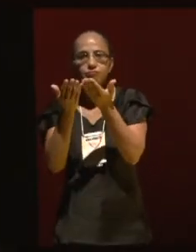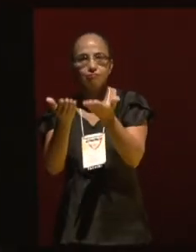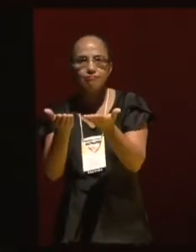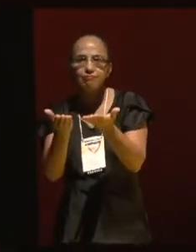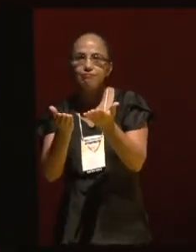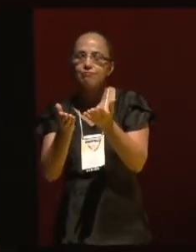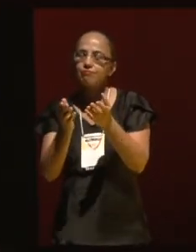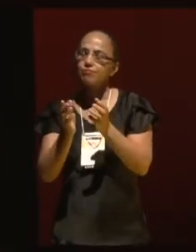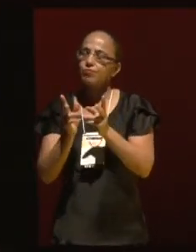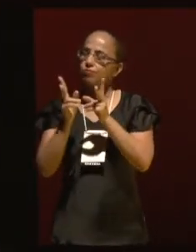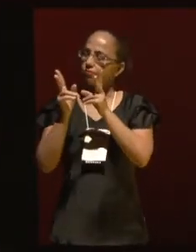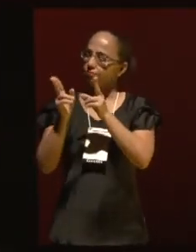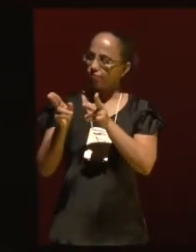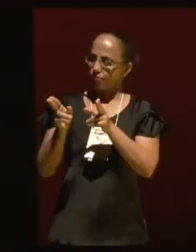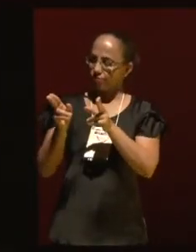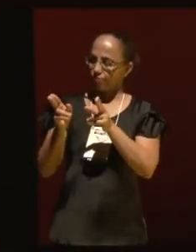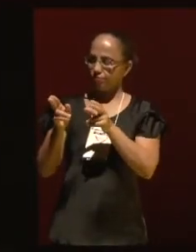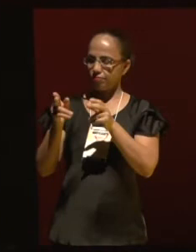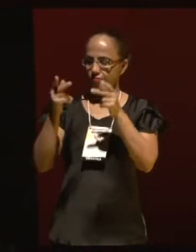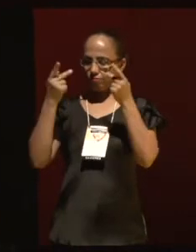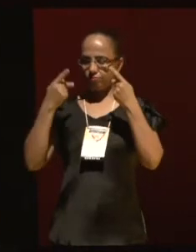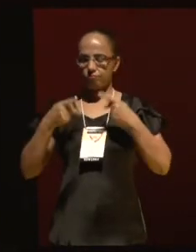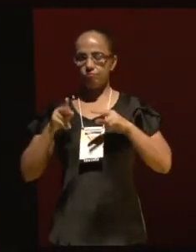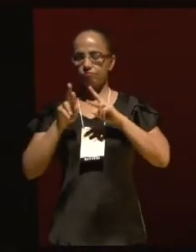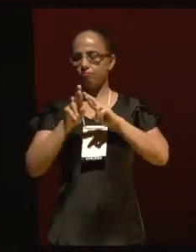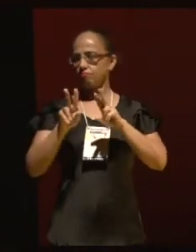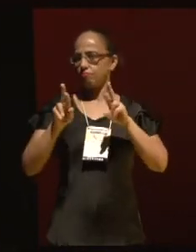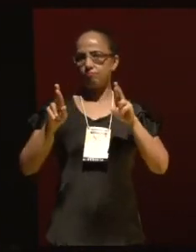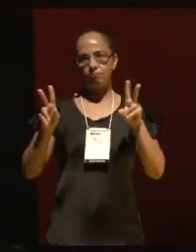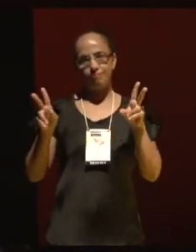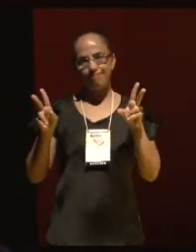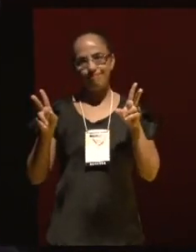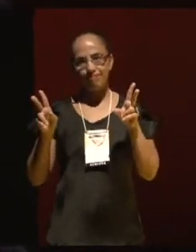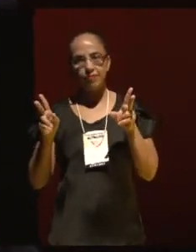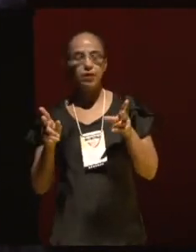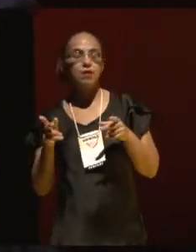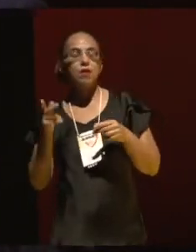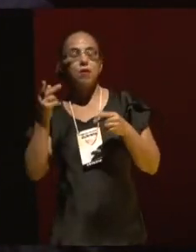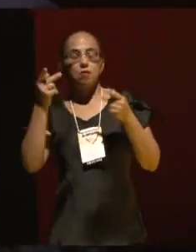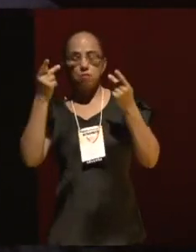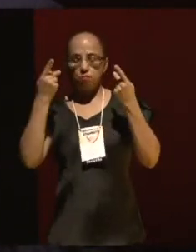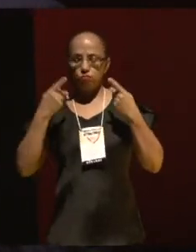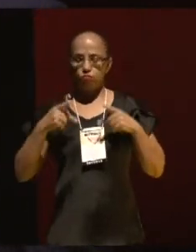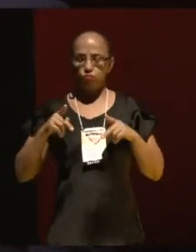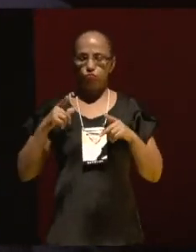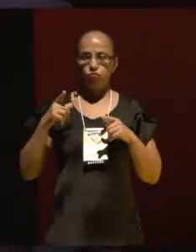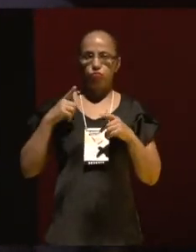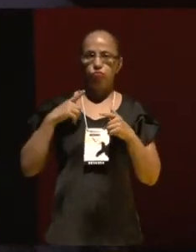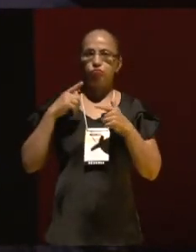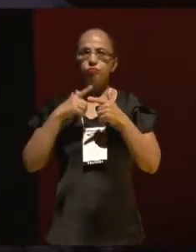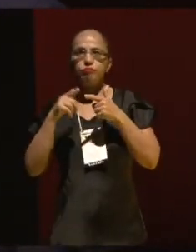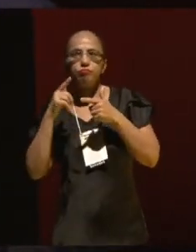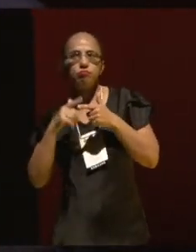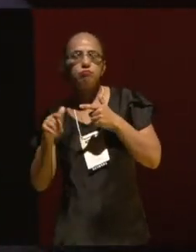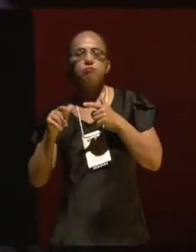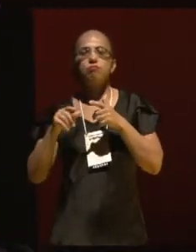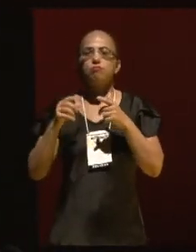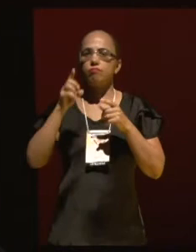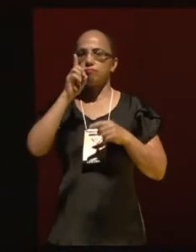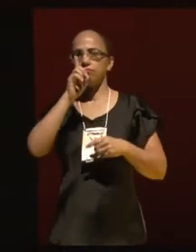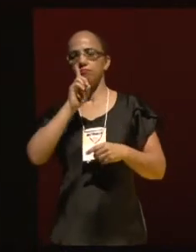pessoas diferentes, pessoas com transtornos, pessoas com dificuldades.